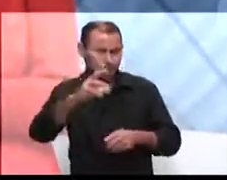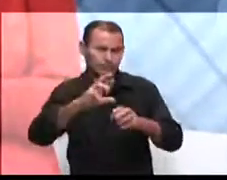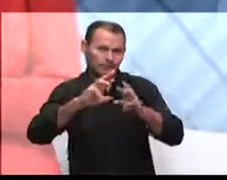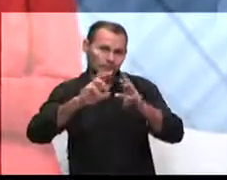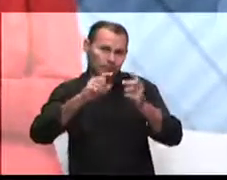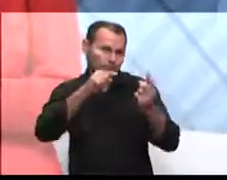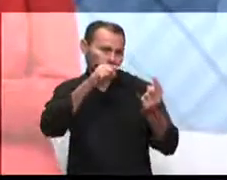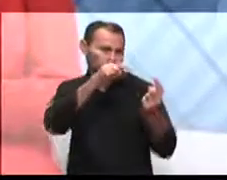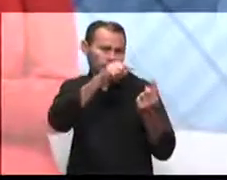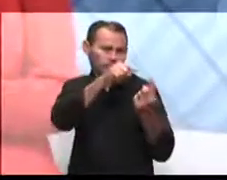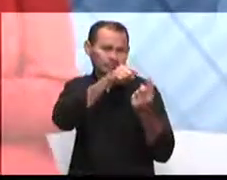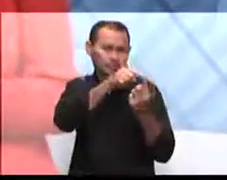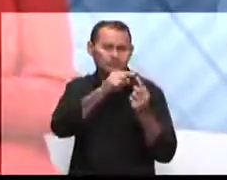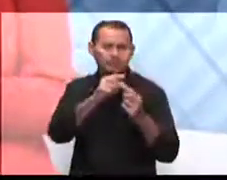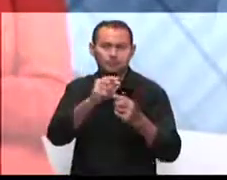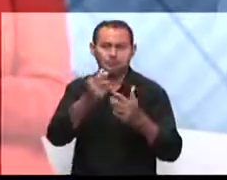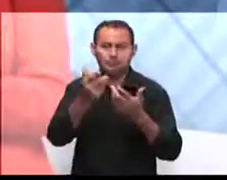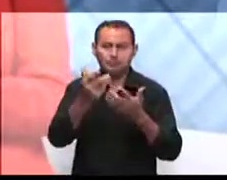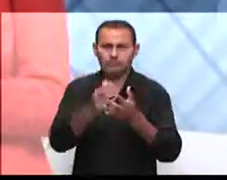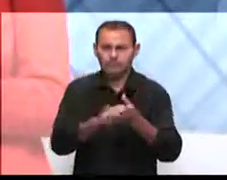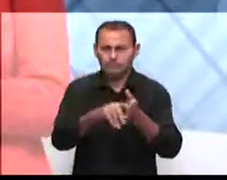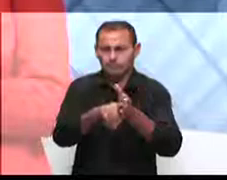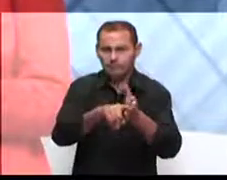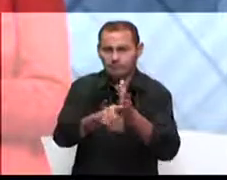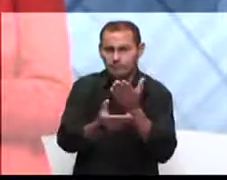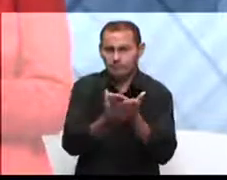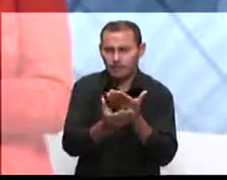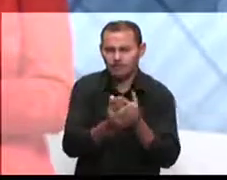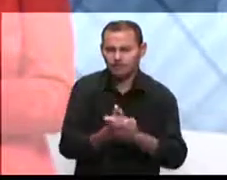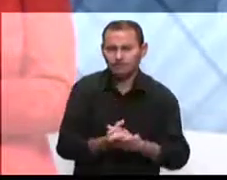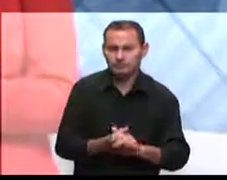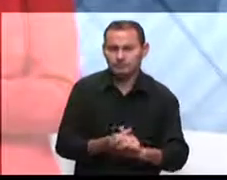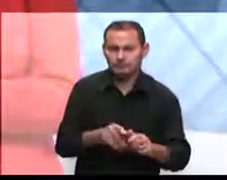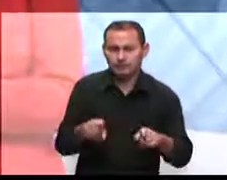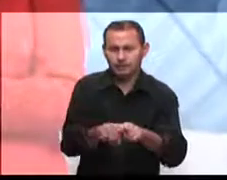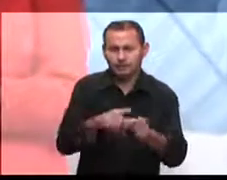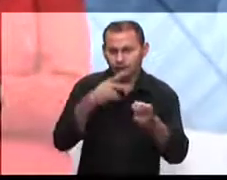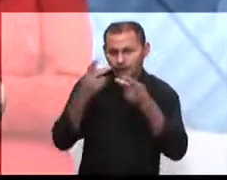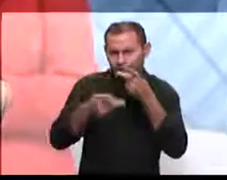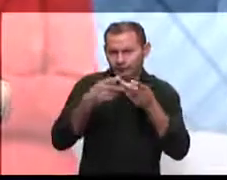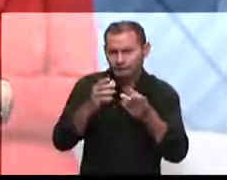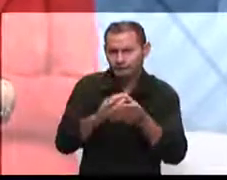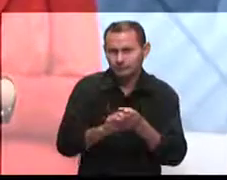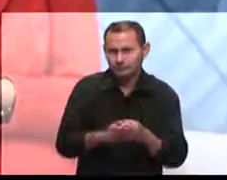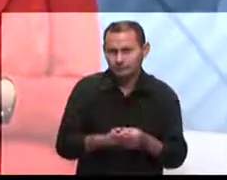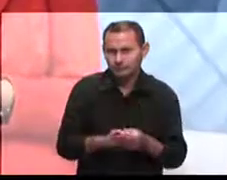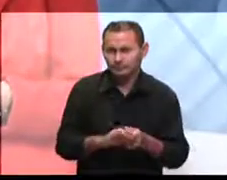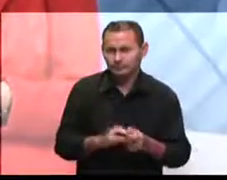os objetivos e a problemática de pesquisa mercadológica, falamos de